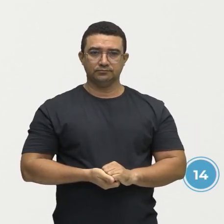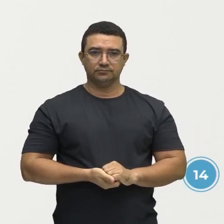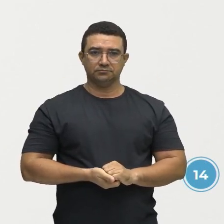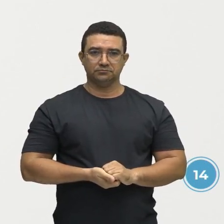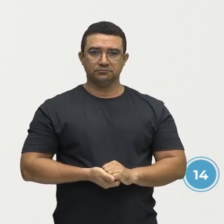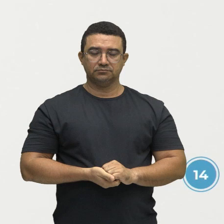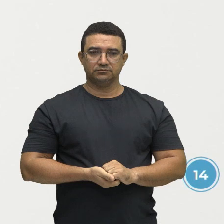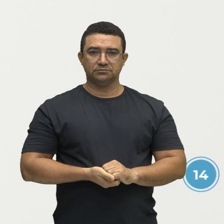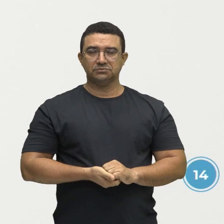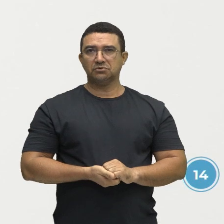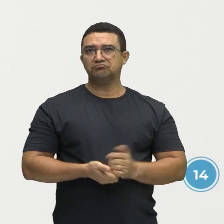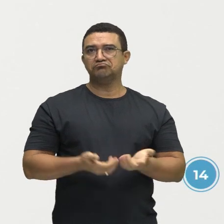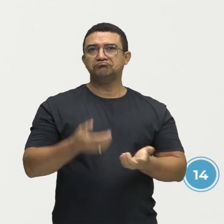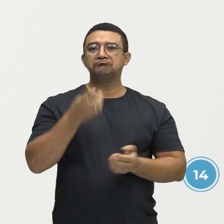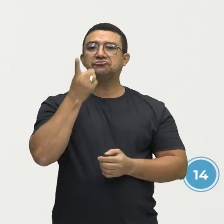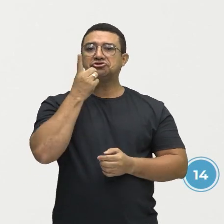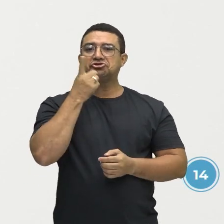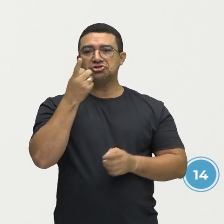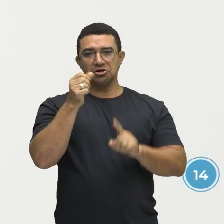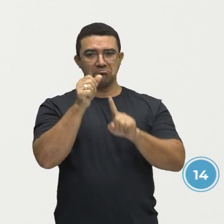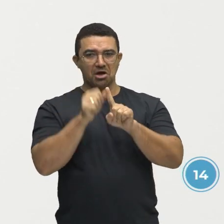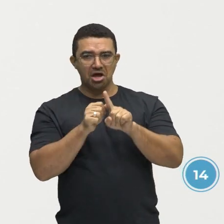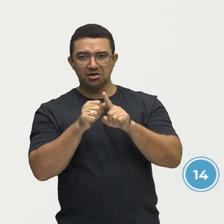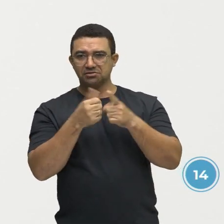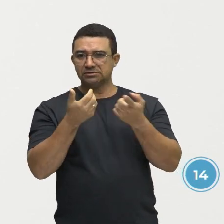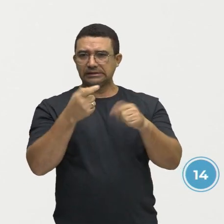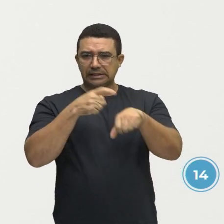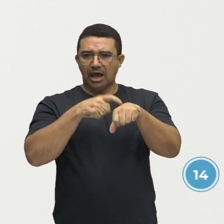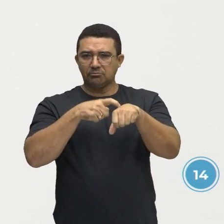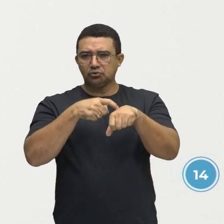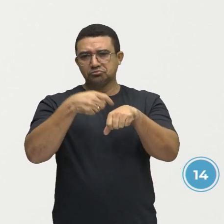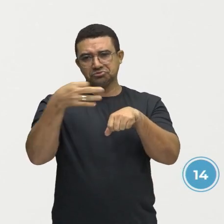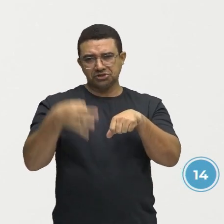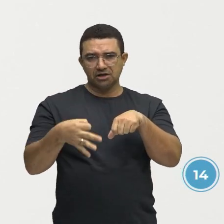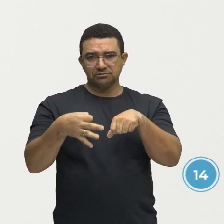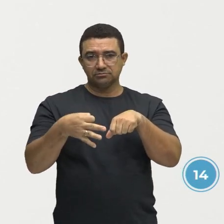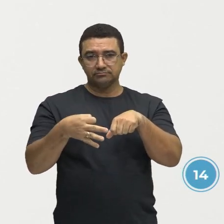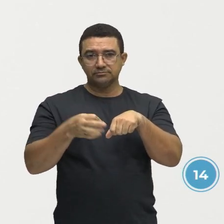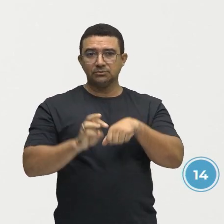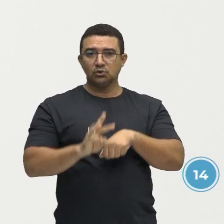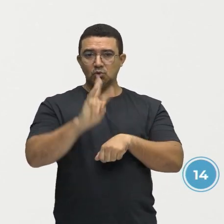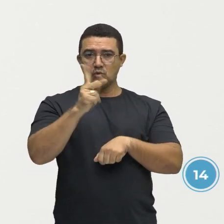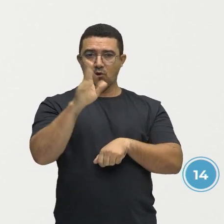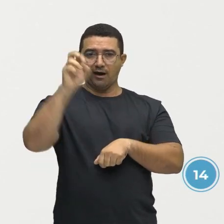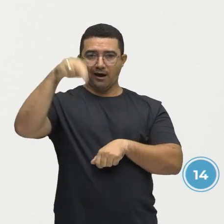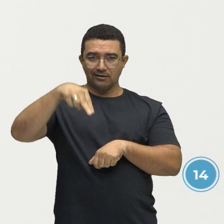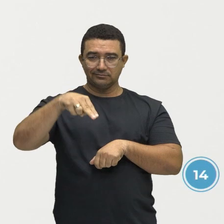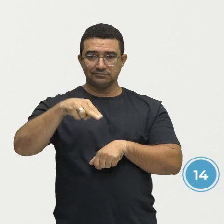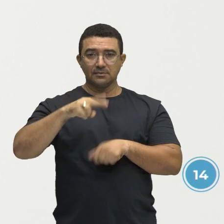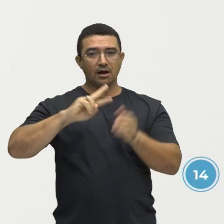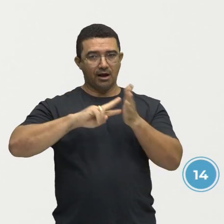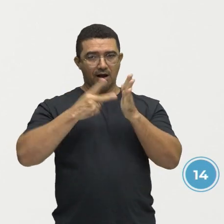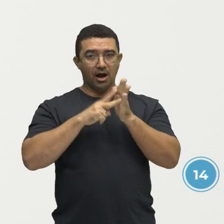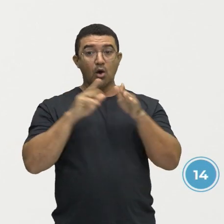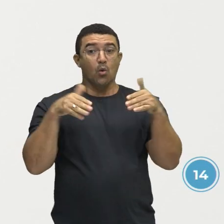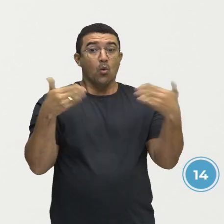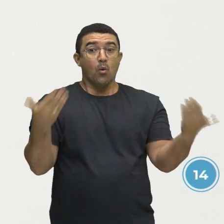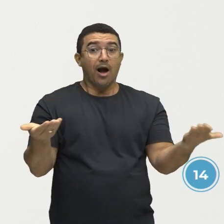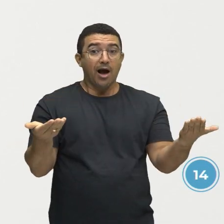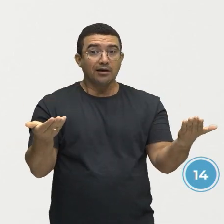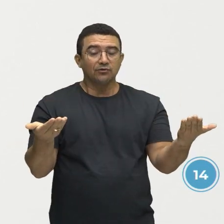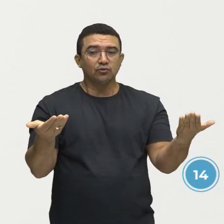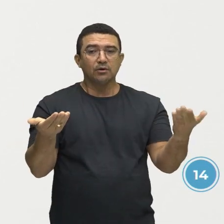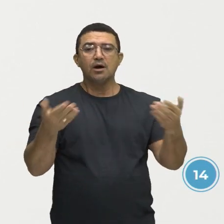um dia, um tempo específico, não é? Então, when is the English test? Quando é o teste de